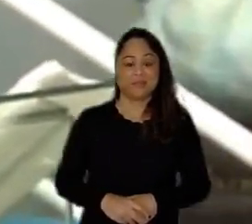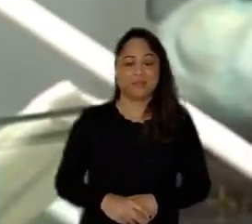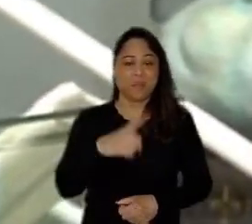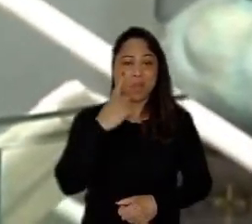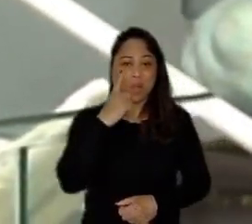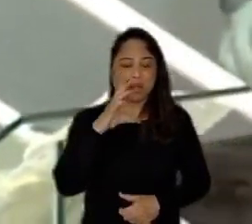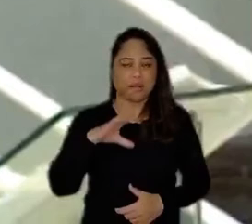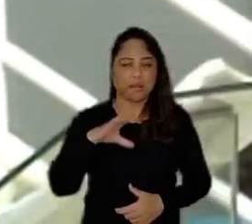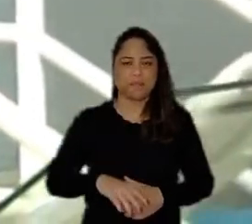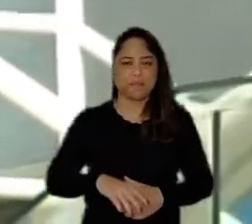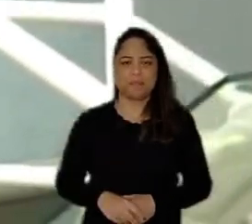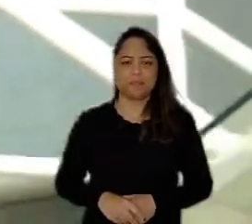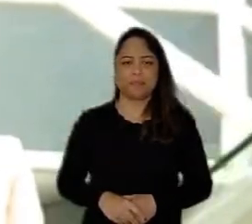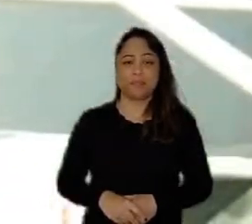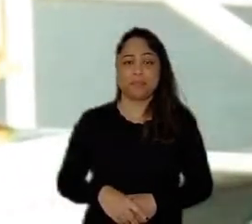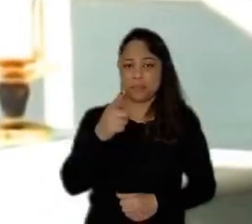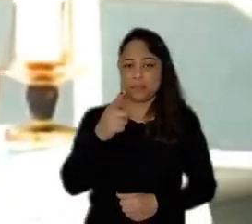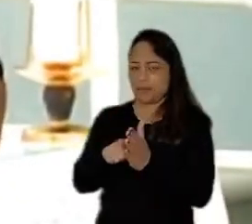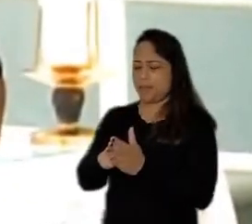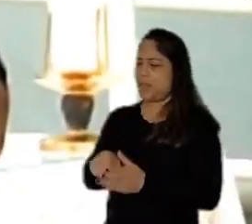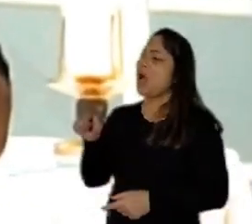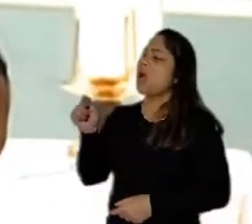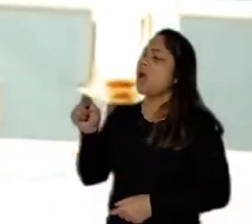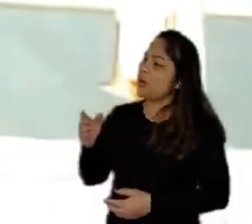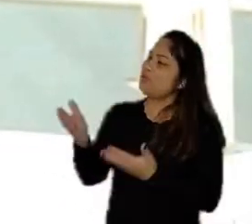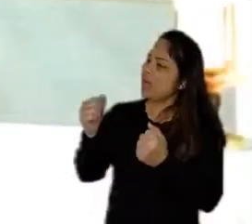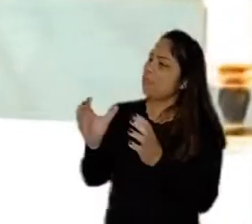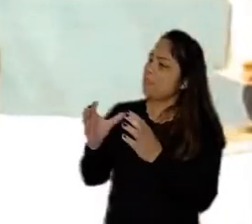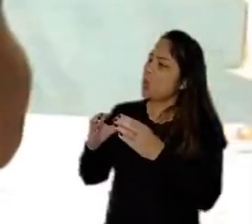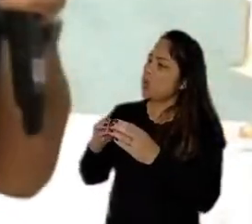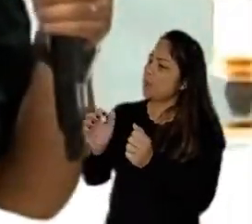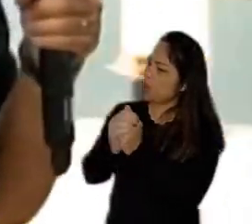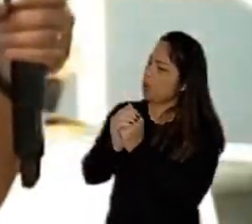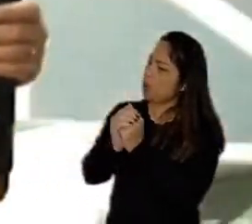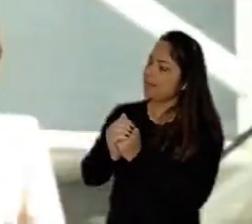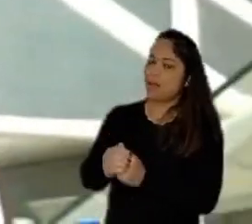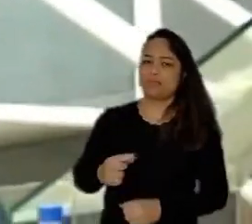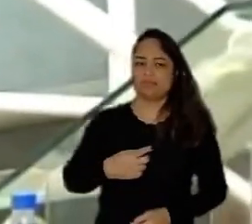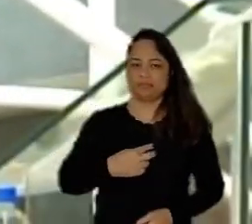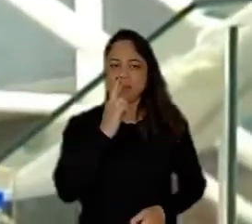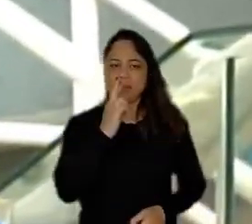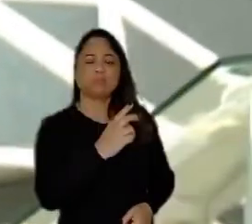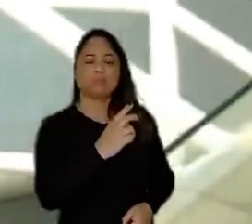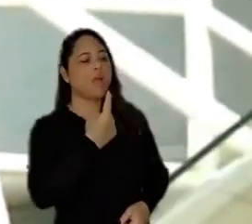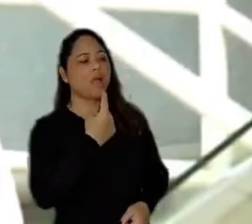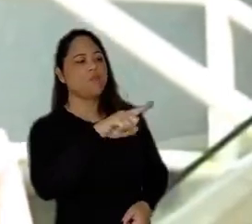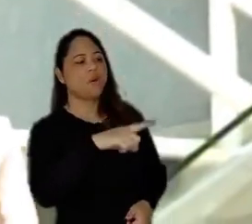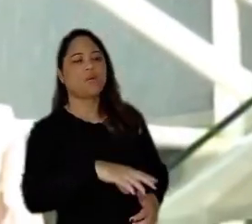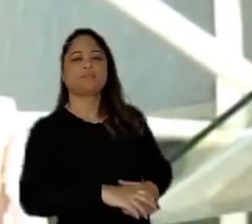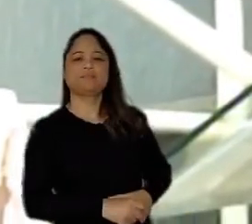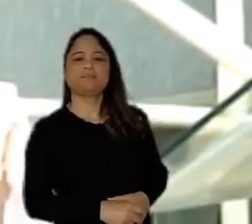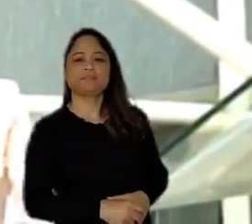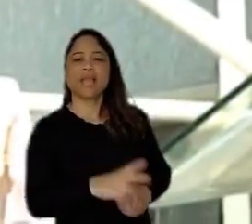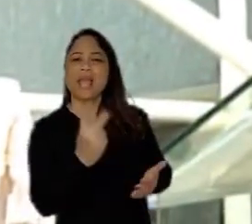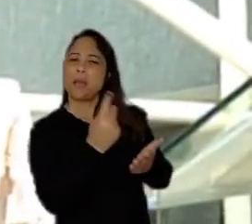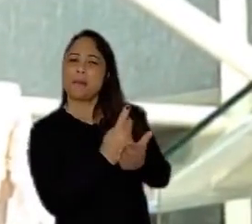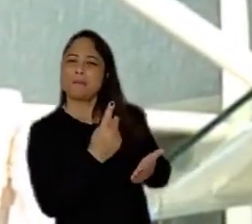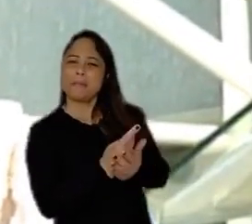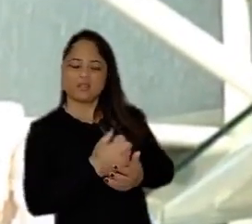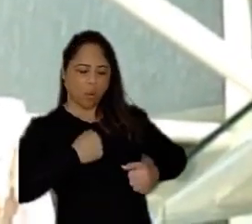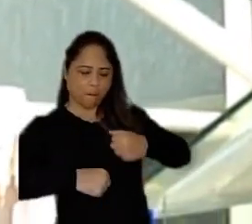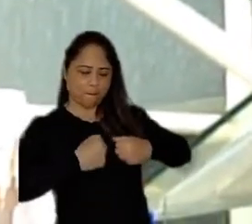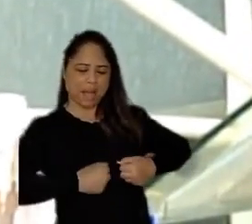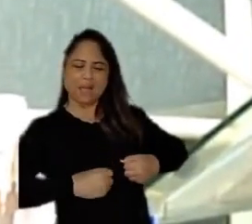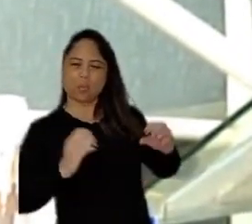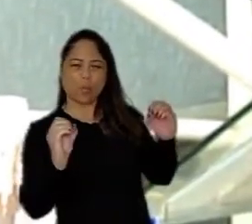Alguém pergunta então, você vai no grupo de oração hoje? Em nome de Jesus eu vou. Ainda que não dê tempo de tomar